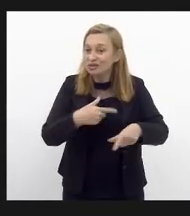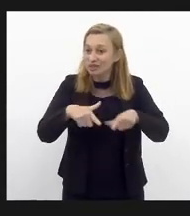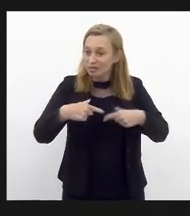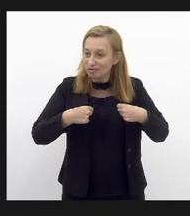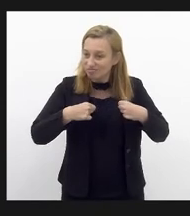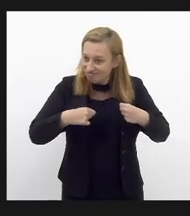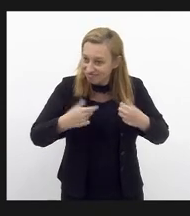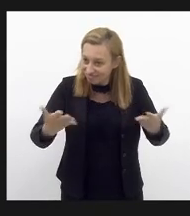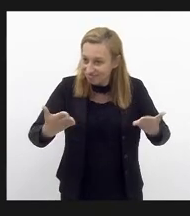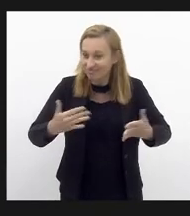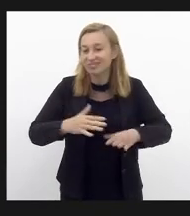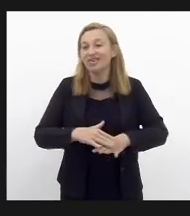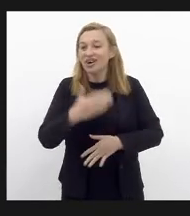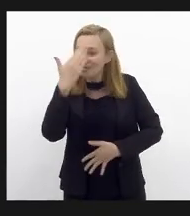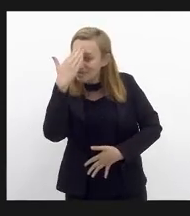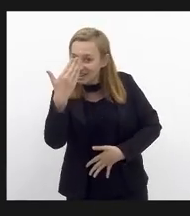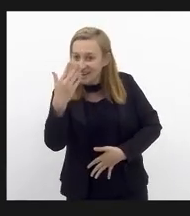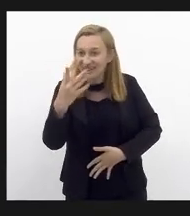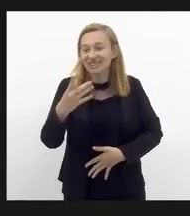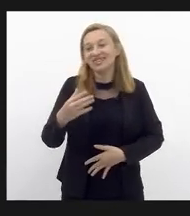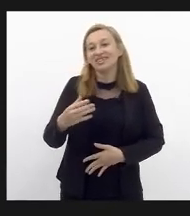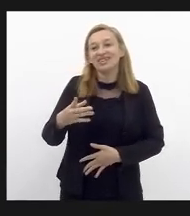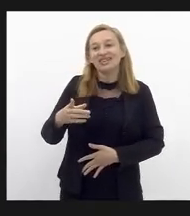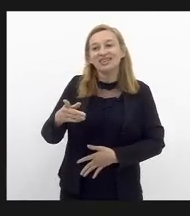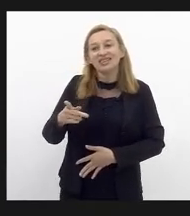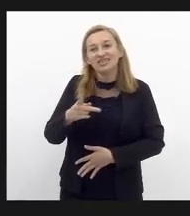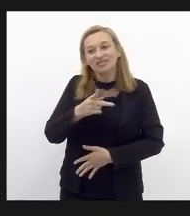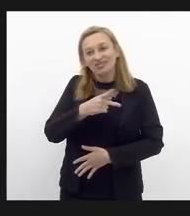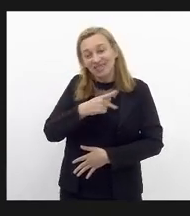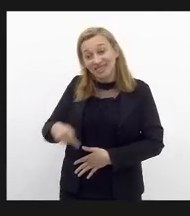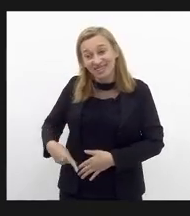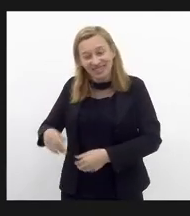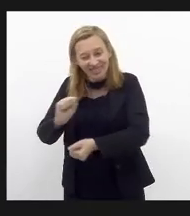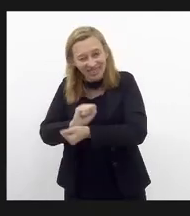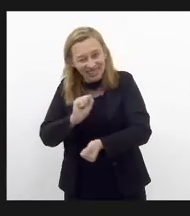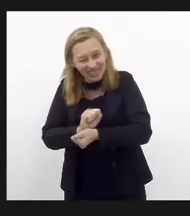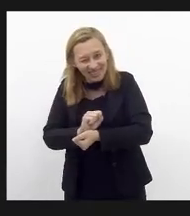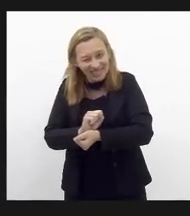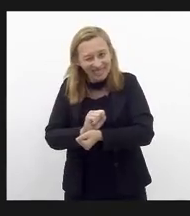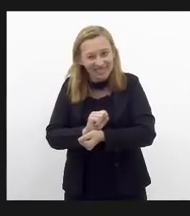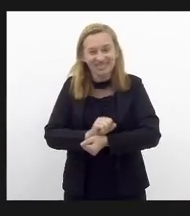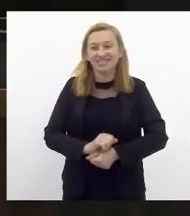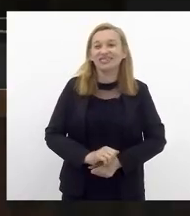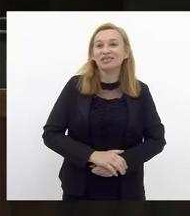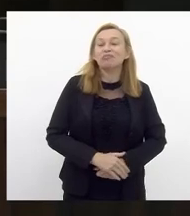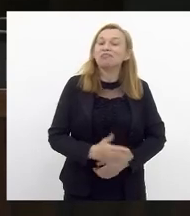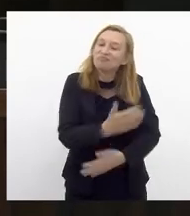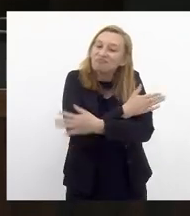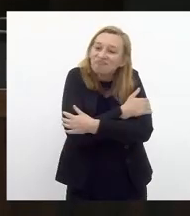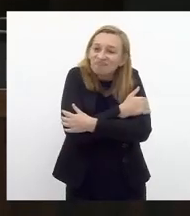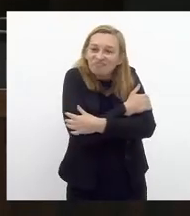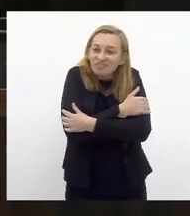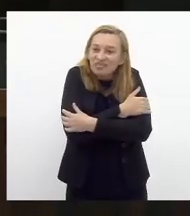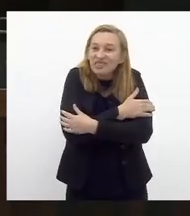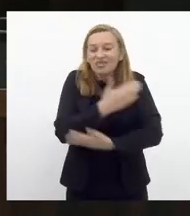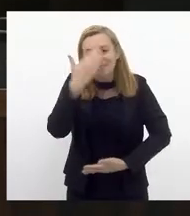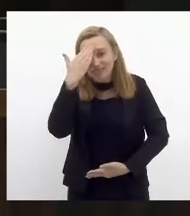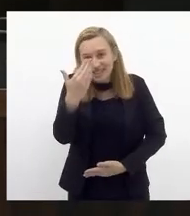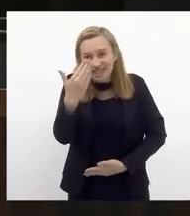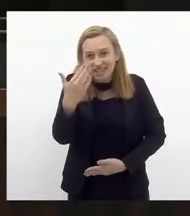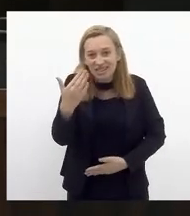estão à disposição. Muito obrigada, presidente, por esperar aí a gente se reconectar. Um grande abraço, obrigada